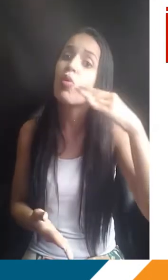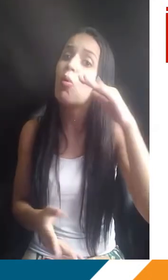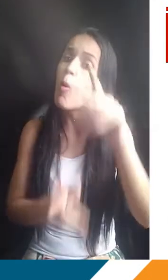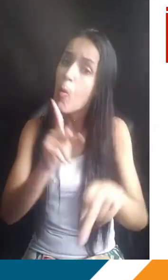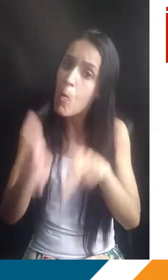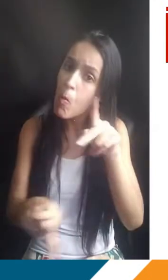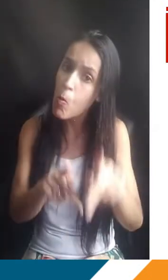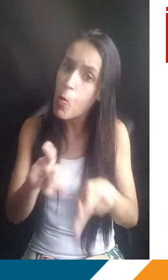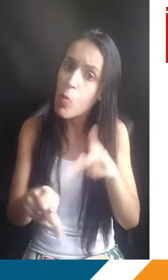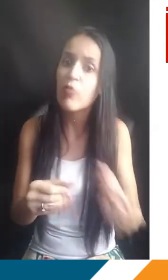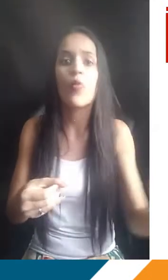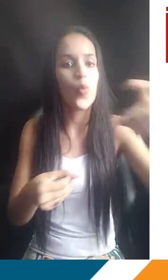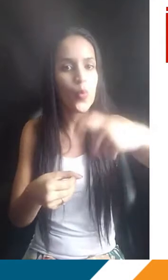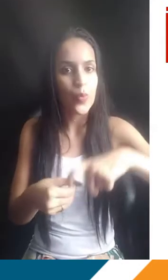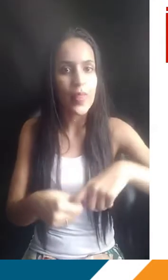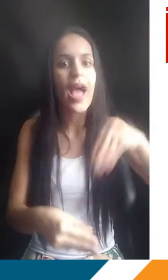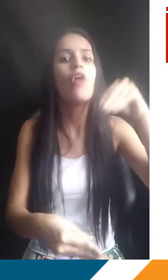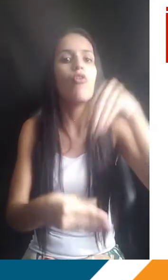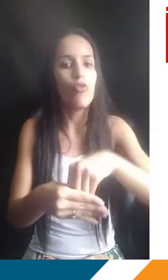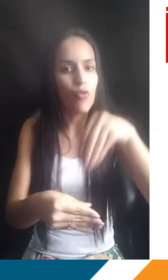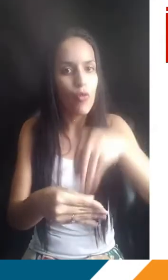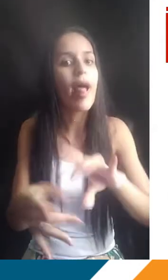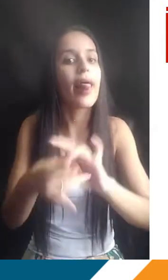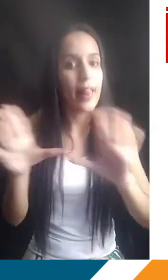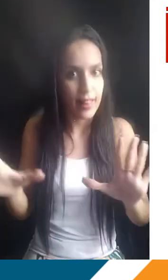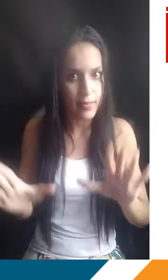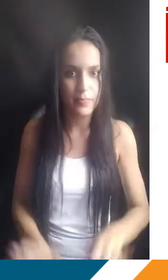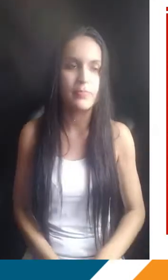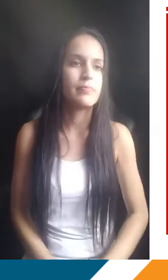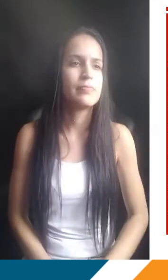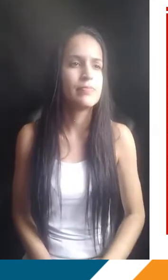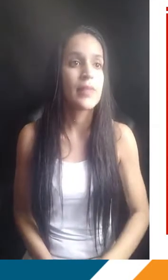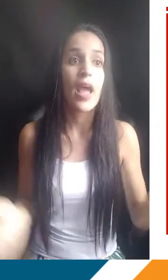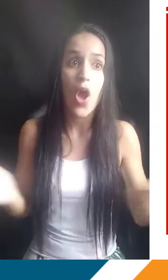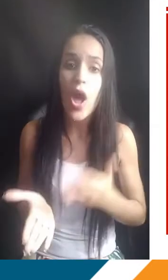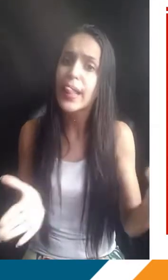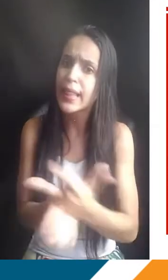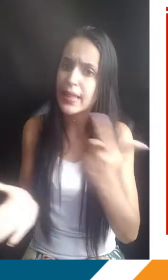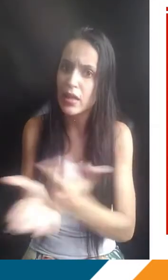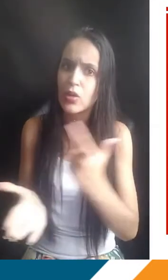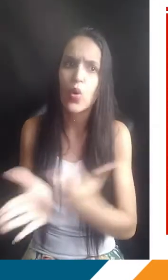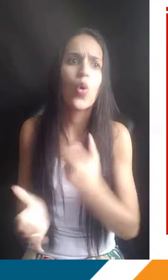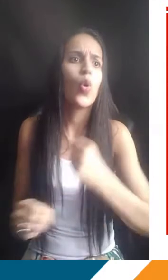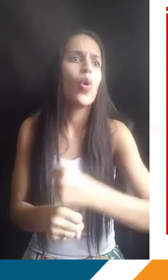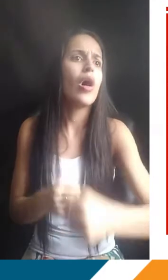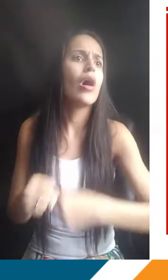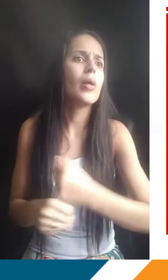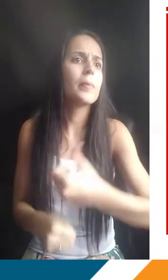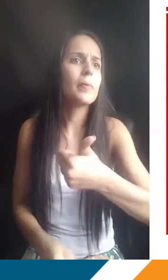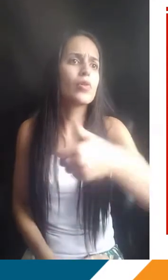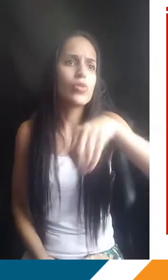maneira geral durante essas décadas do século passado. Bom, na literatura, a década de 60,